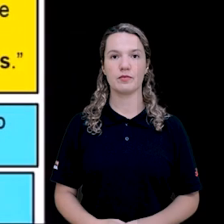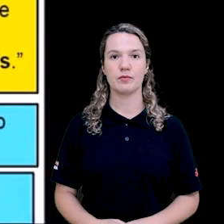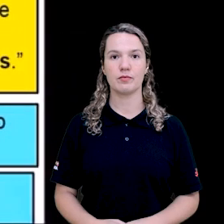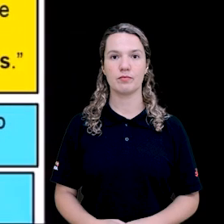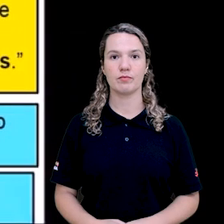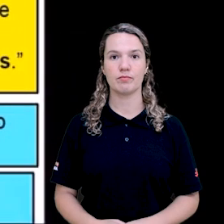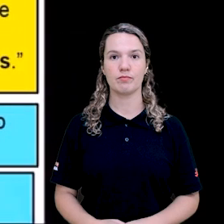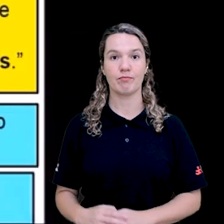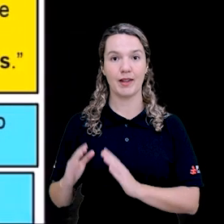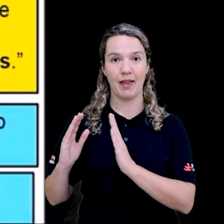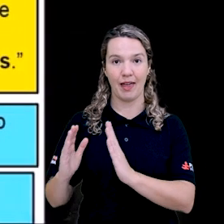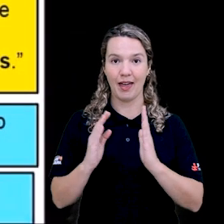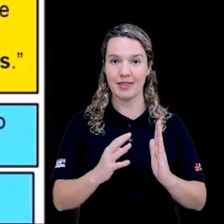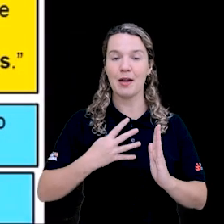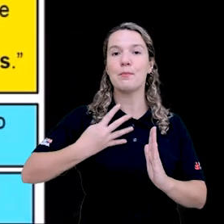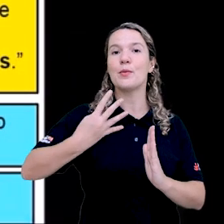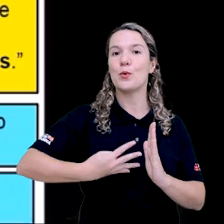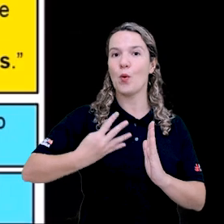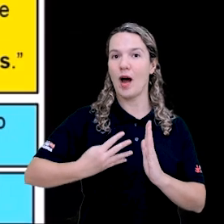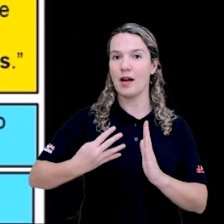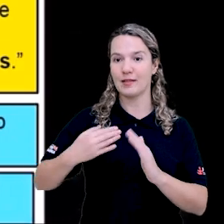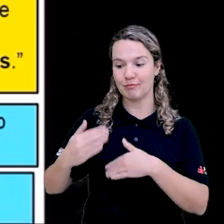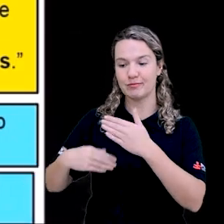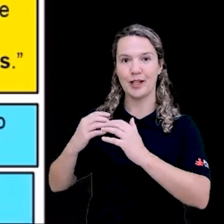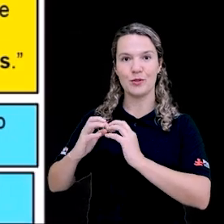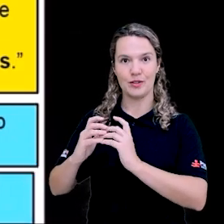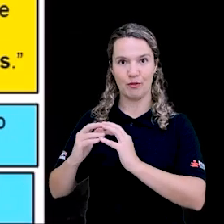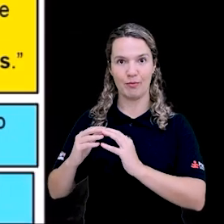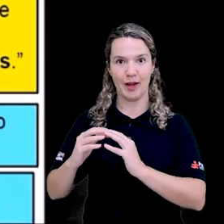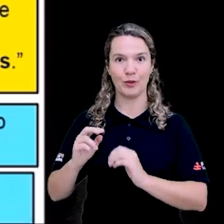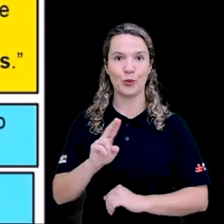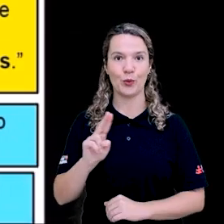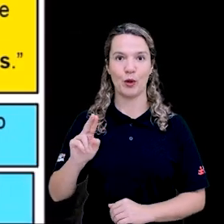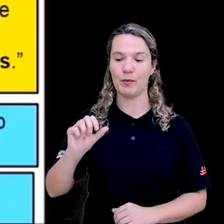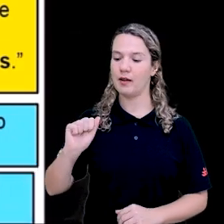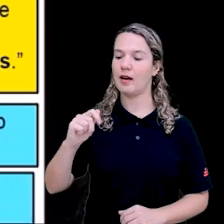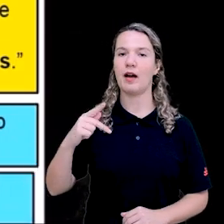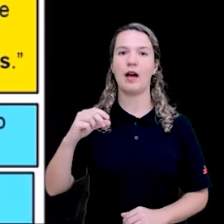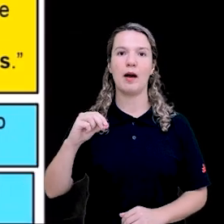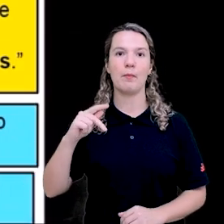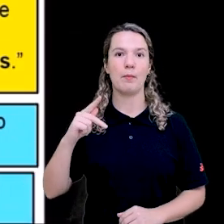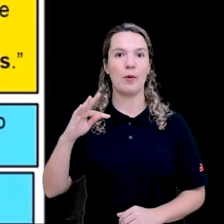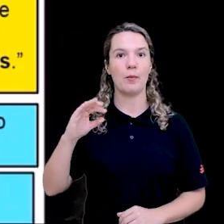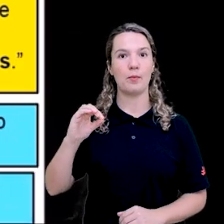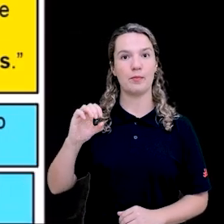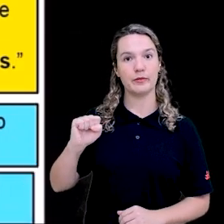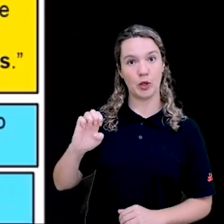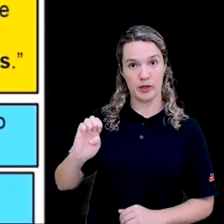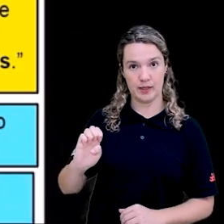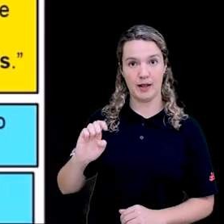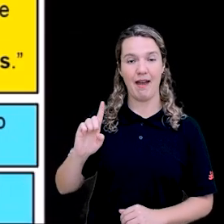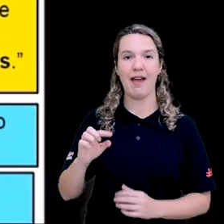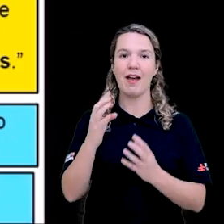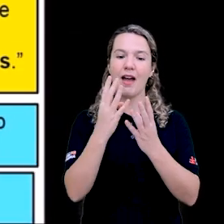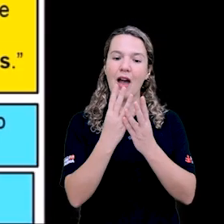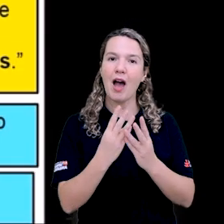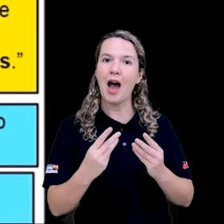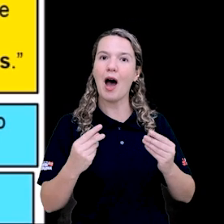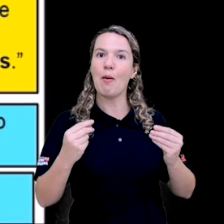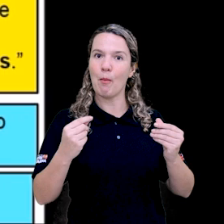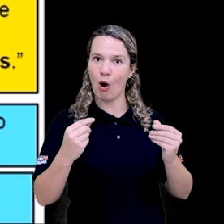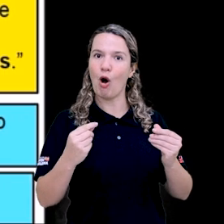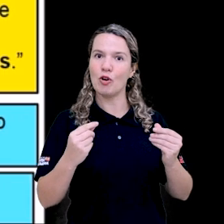A quarta etapa do neurodesenvolvimento é a apoptose. Nesta fase ocorre a morte programada